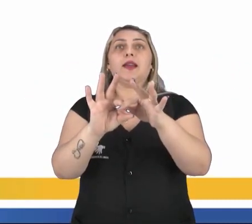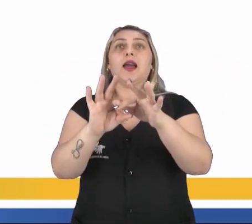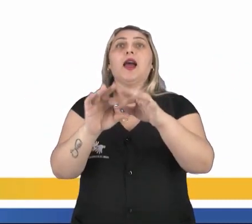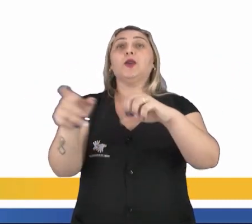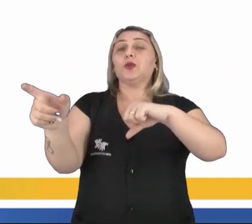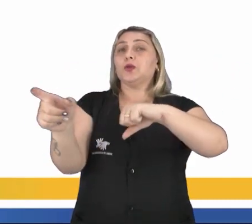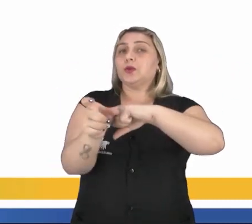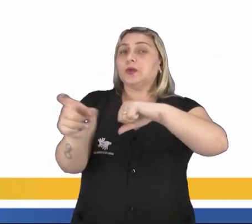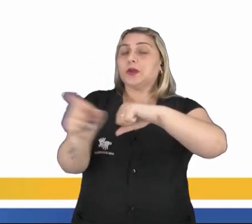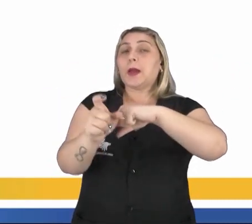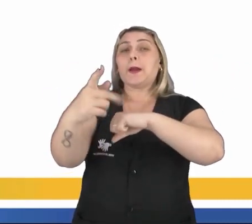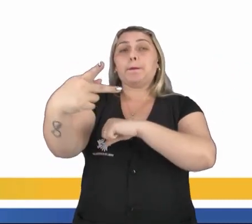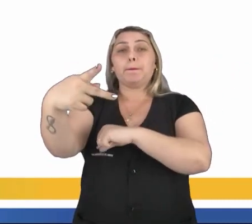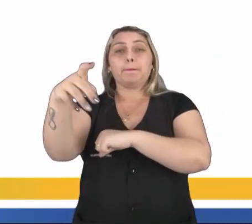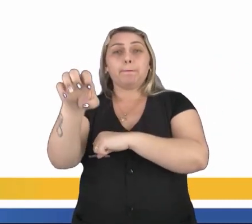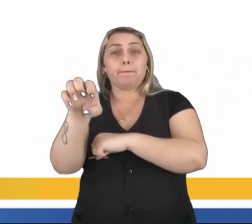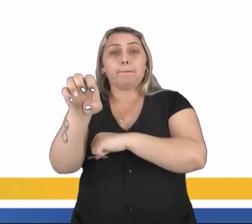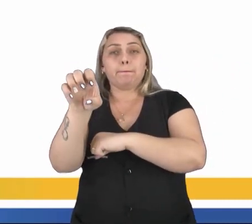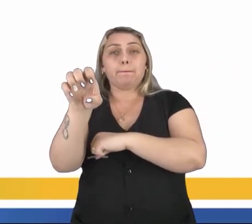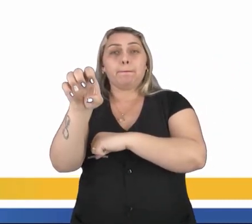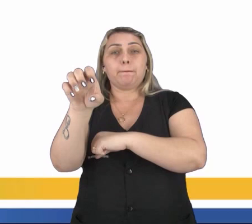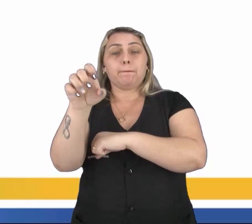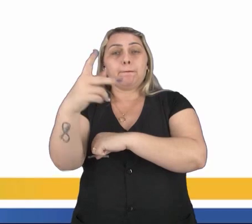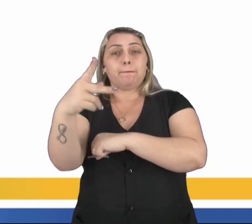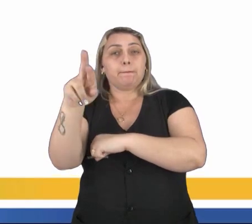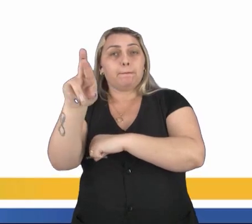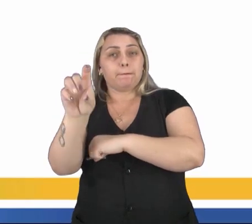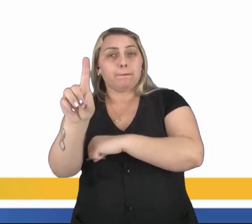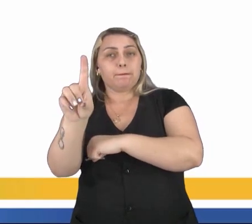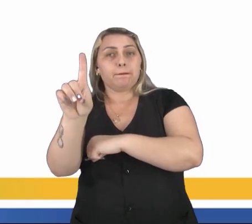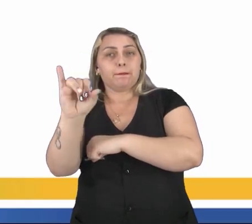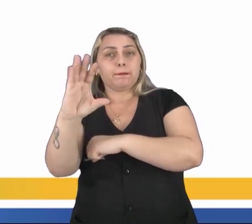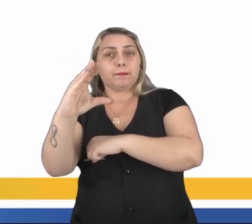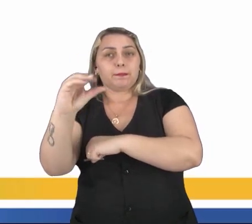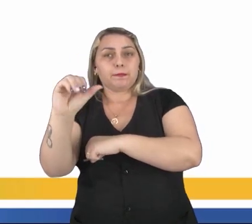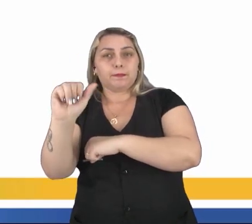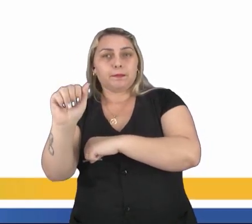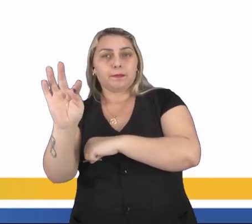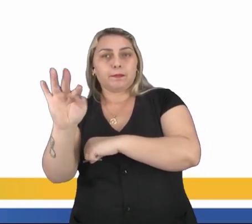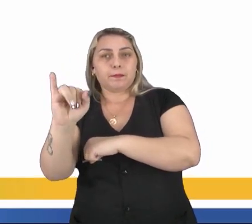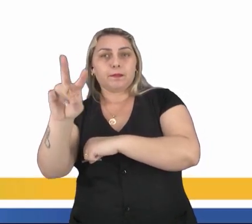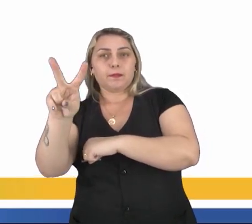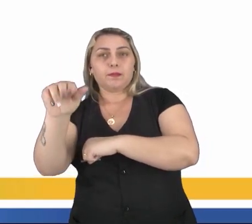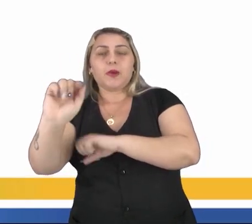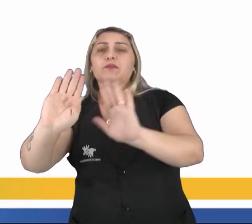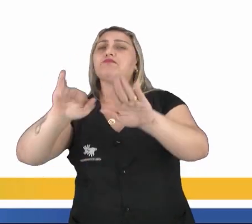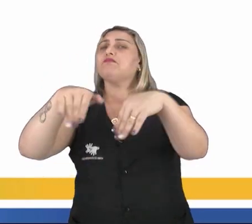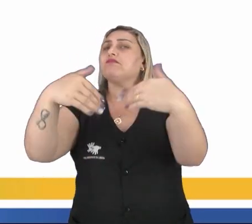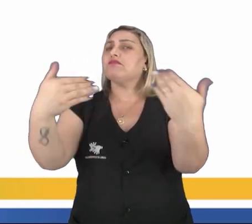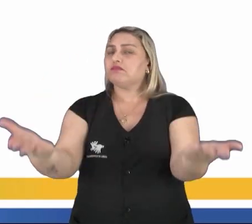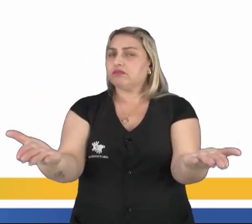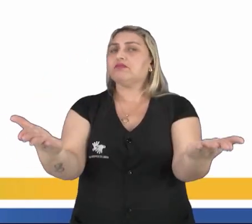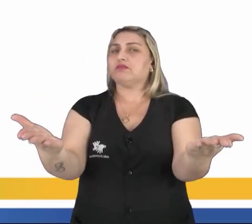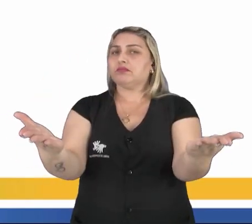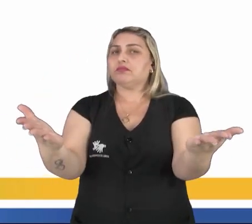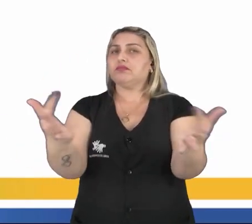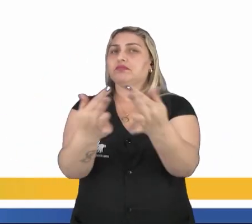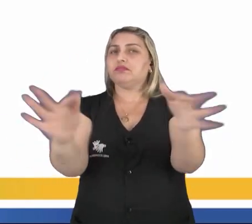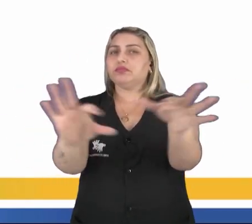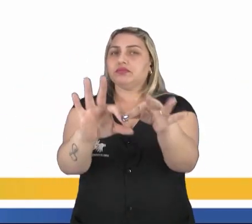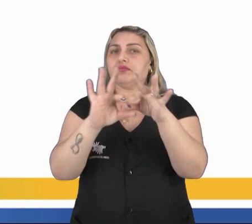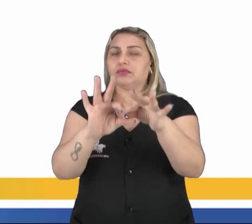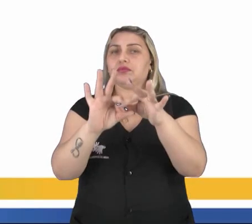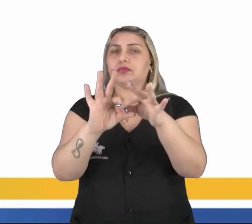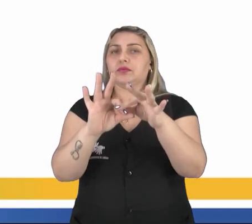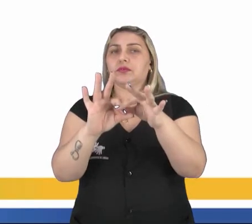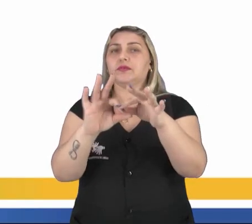substantiva predicativa, tá? Então, qual dessas aí pode ser uma oração subordinada